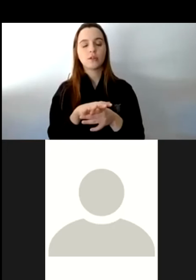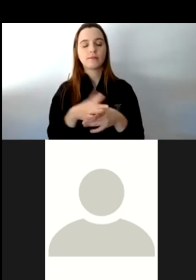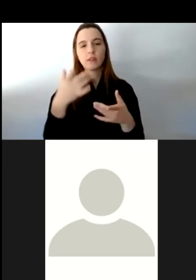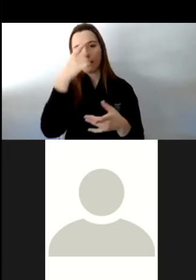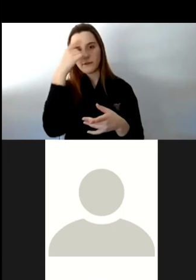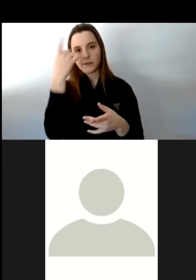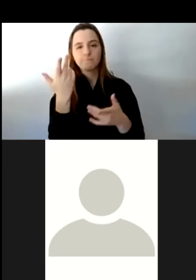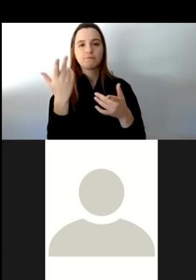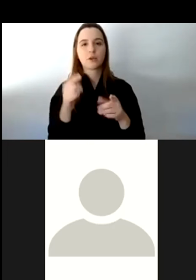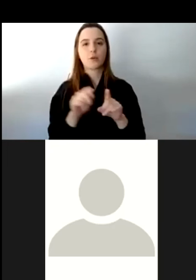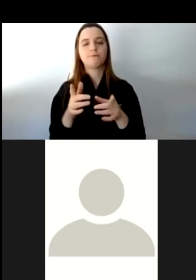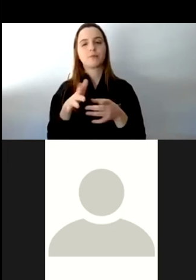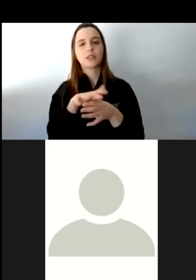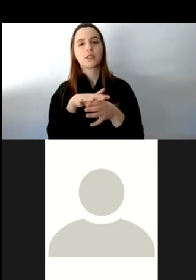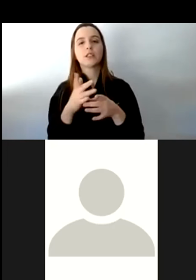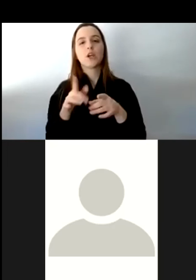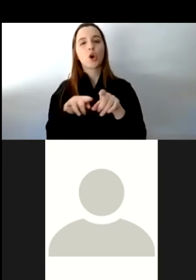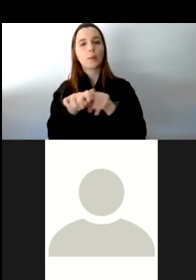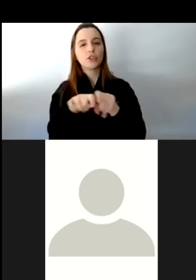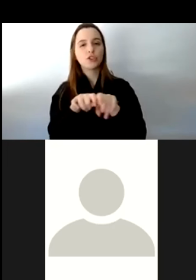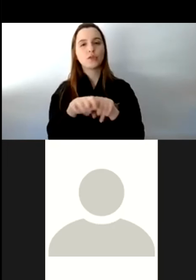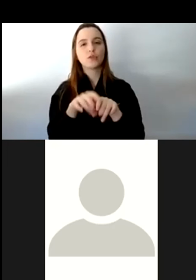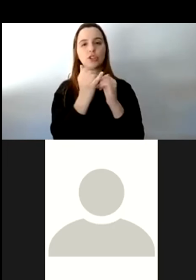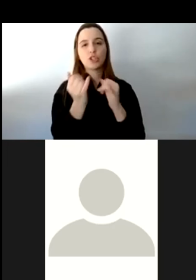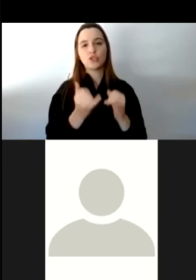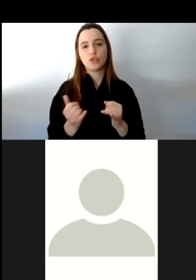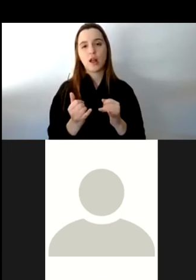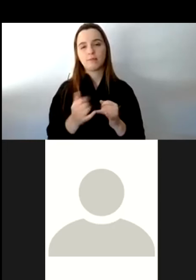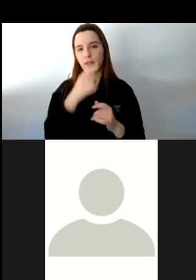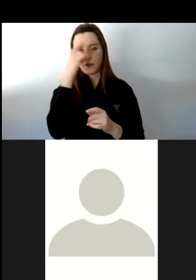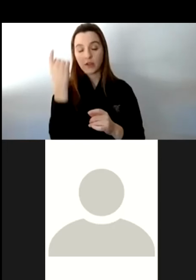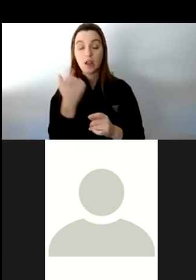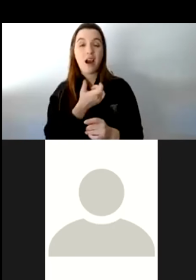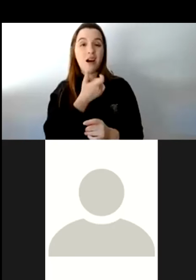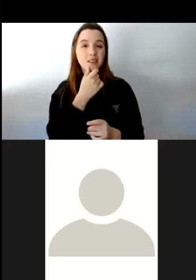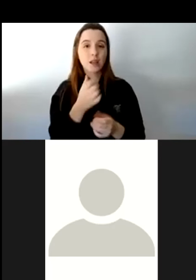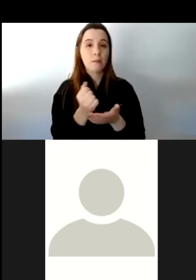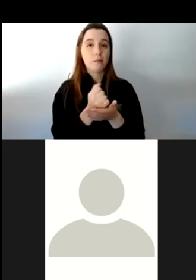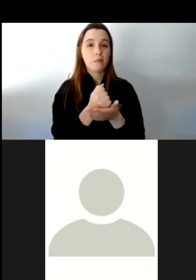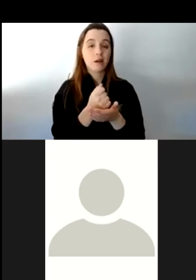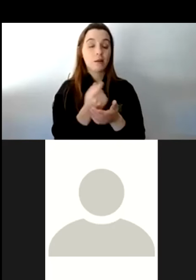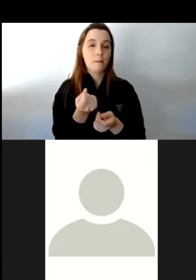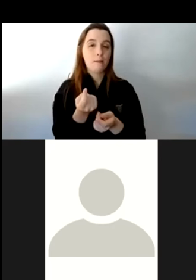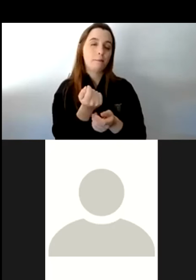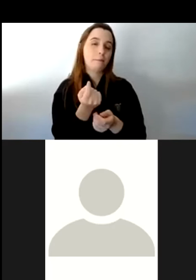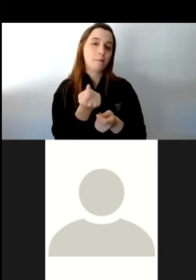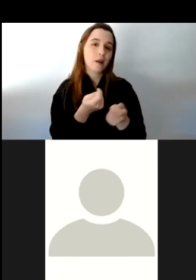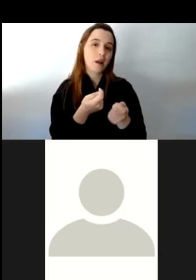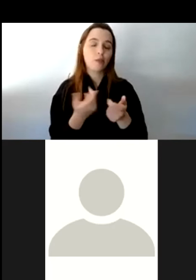setor competitivo internacionalmente se não criar um mercado interno que confronte as empresas,